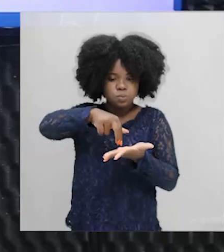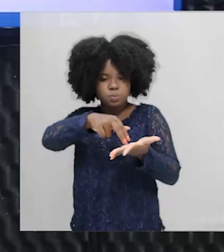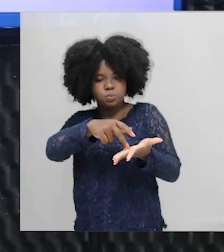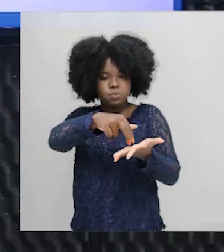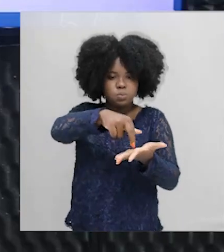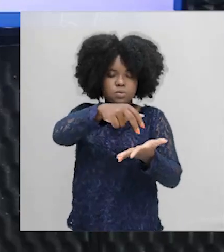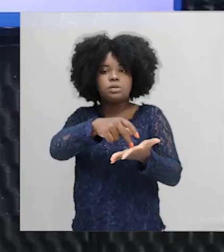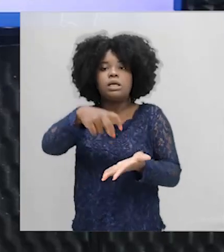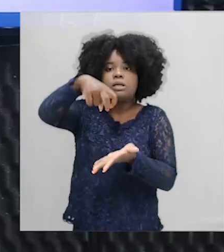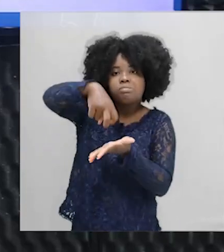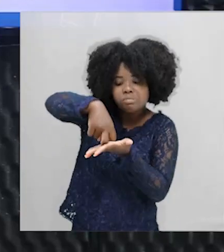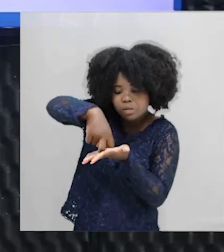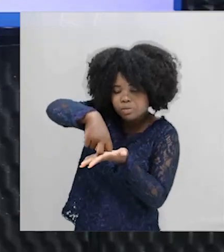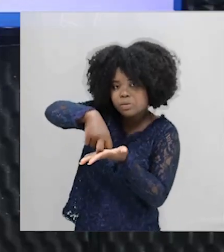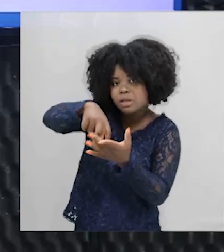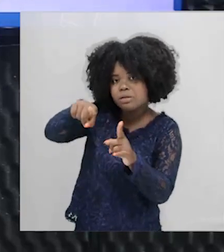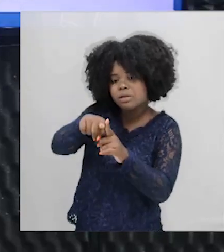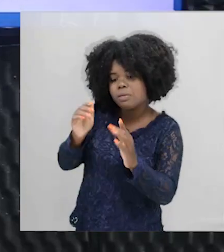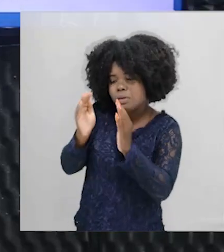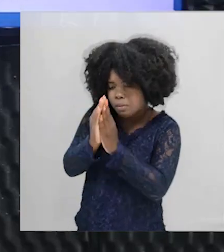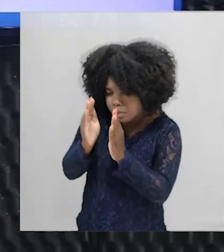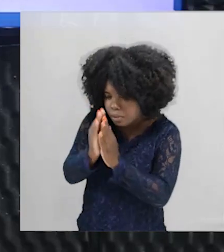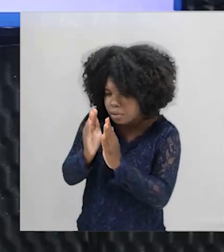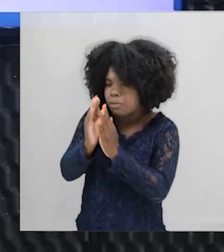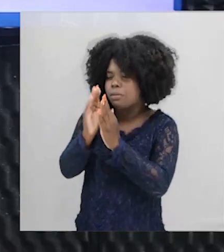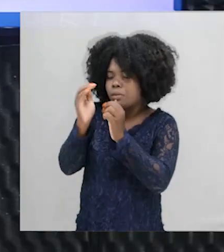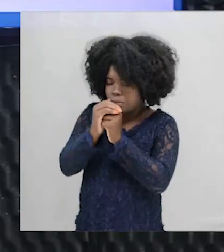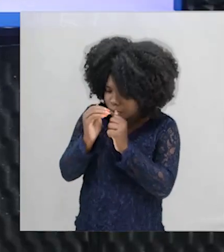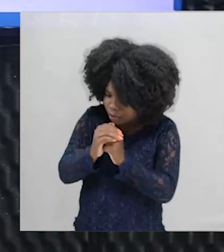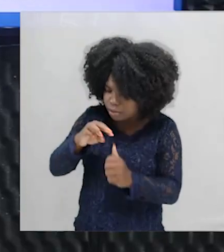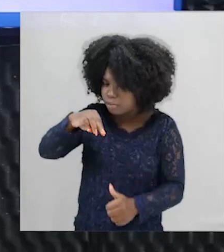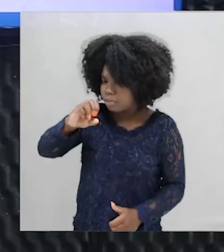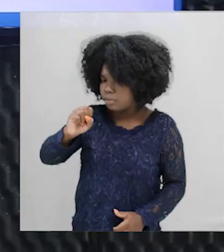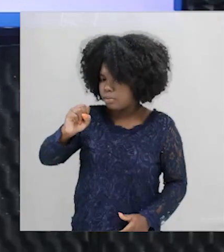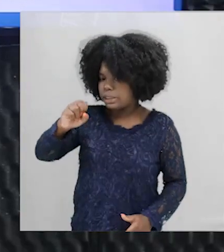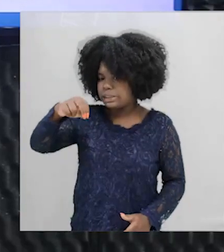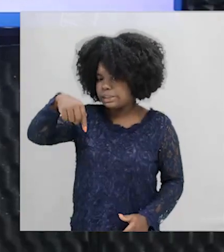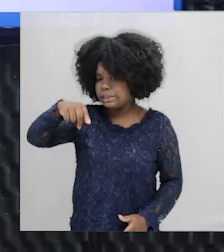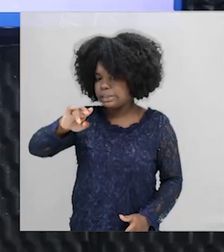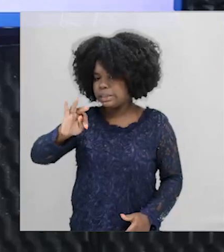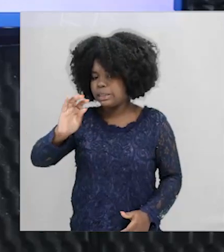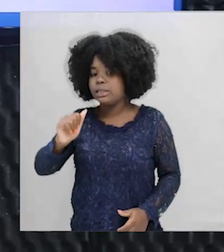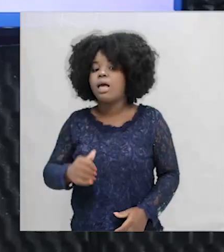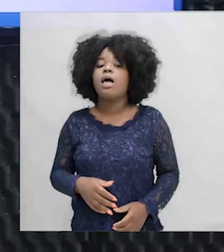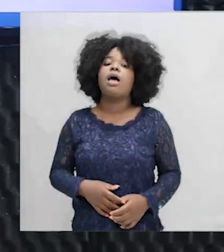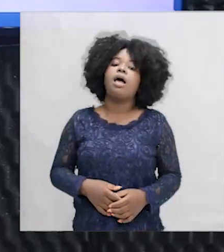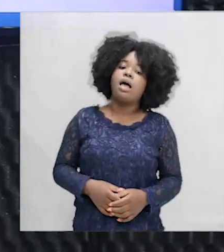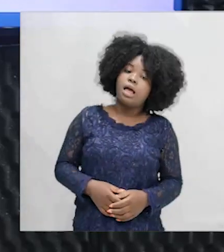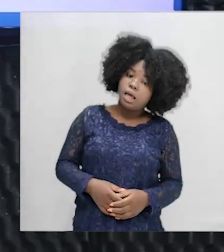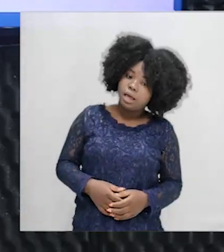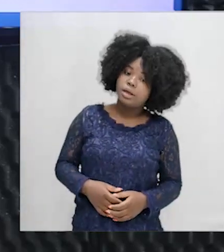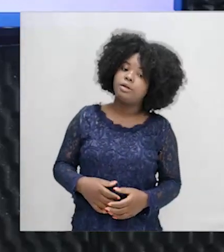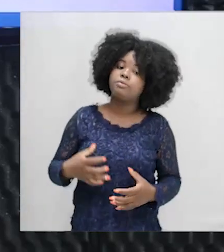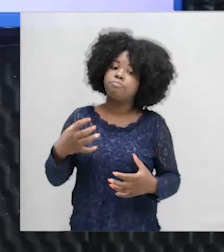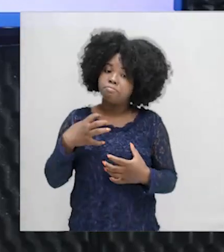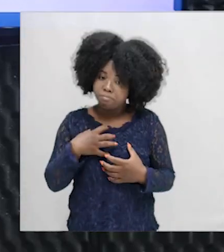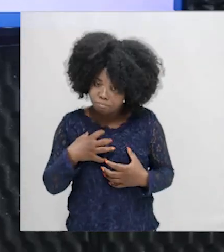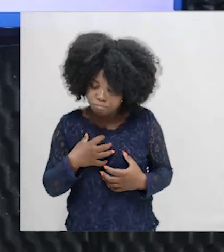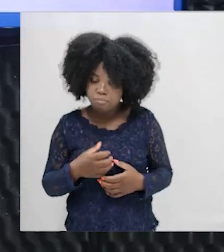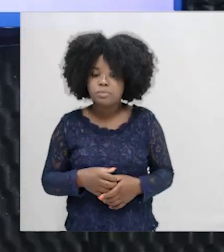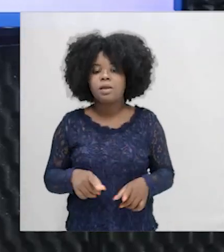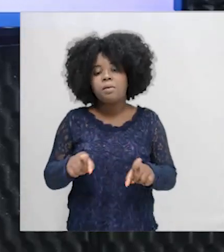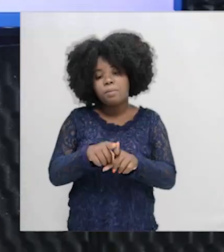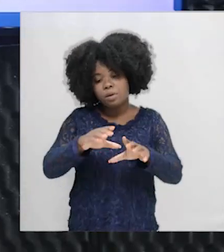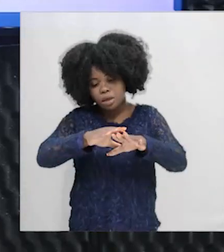ele ajoelhado faz as orações nas mesquitas. Agora faz sentido. Por que um tapete é